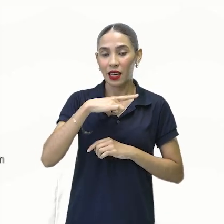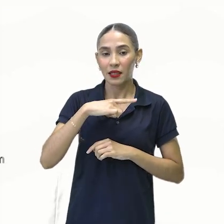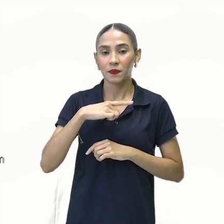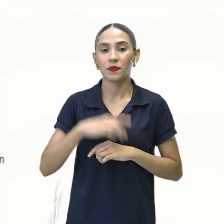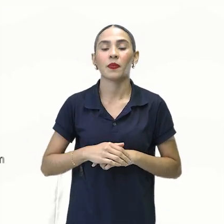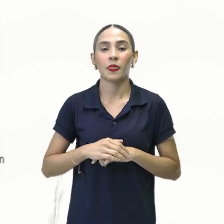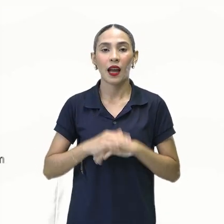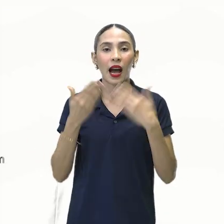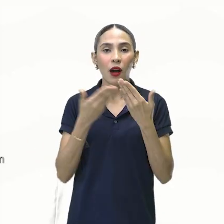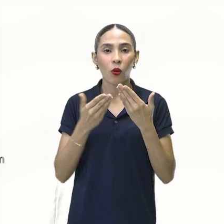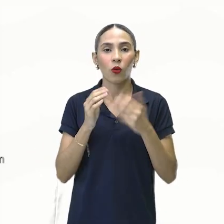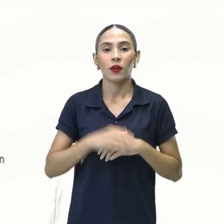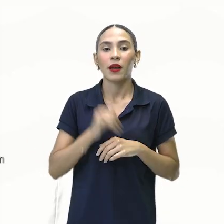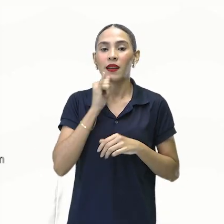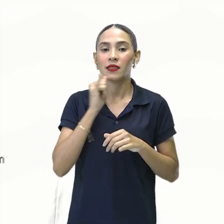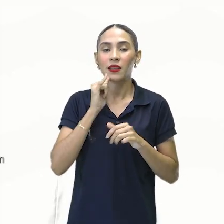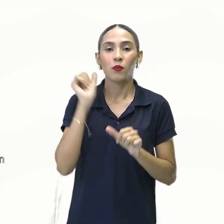ela passa a ser